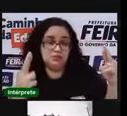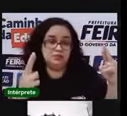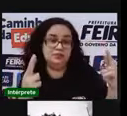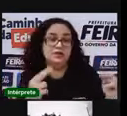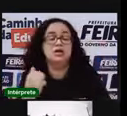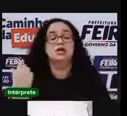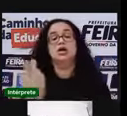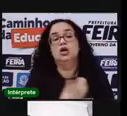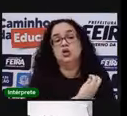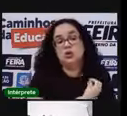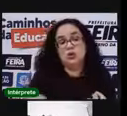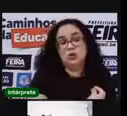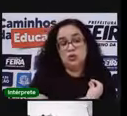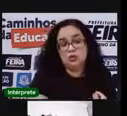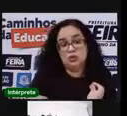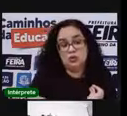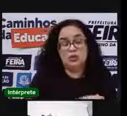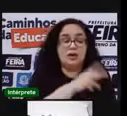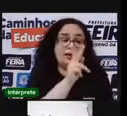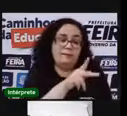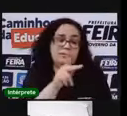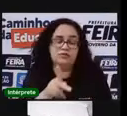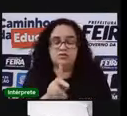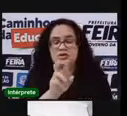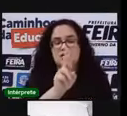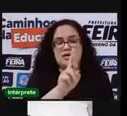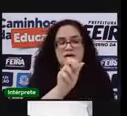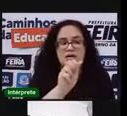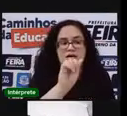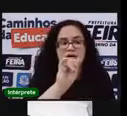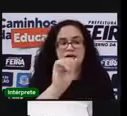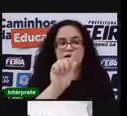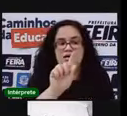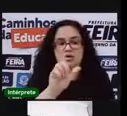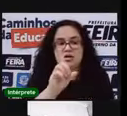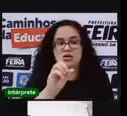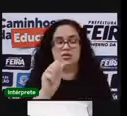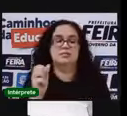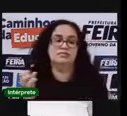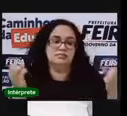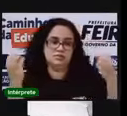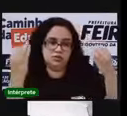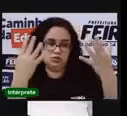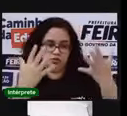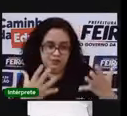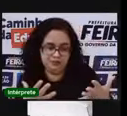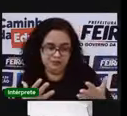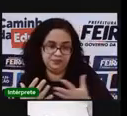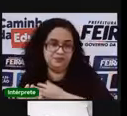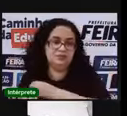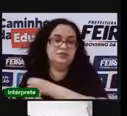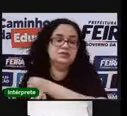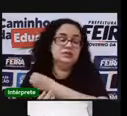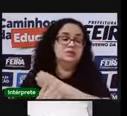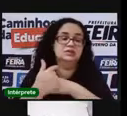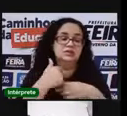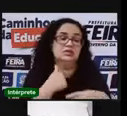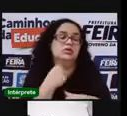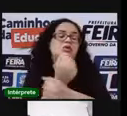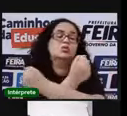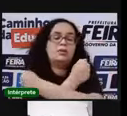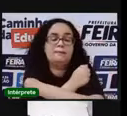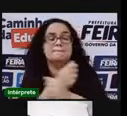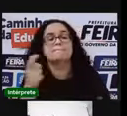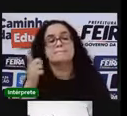com a vida, como a Prorraiuda falou, a gente vai estar abraçando. Então, se eu tenho, se eu